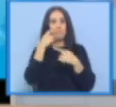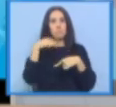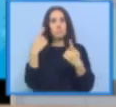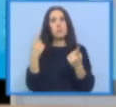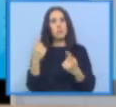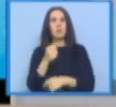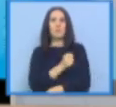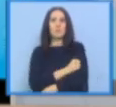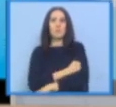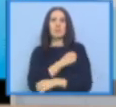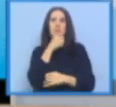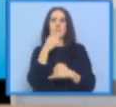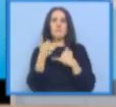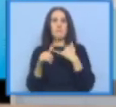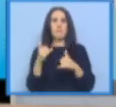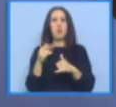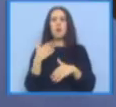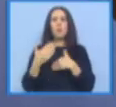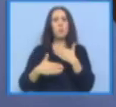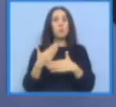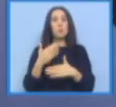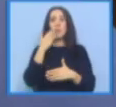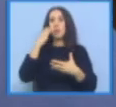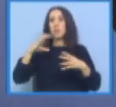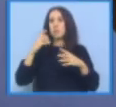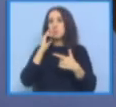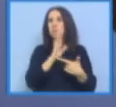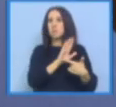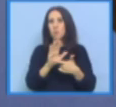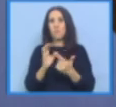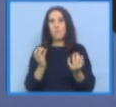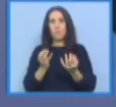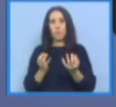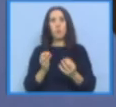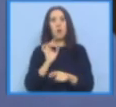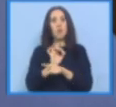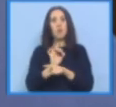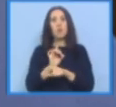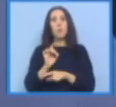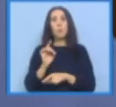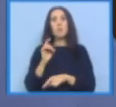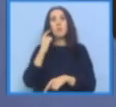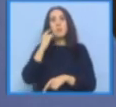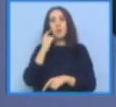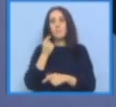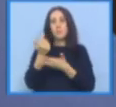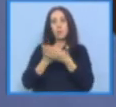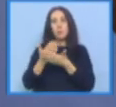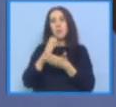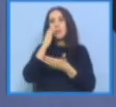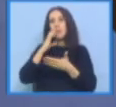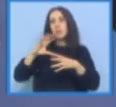da violência doméstica. Nós continuamos, e a crise veio demonstrar, que quando há crise económica,